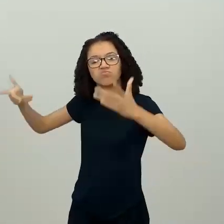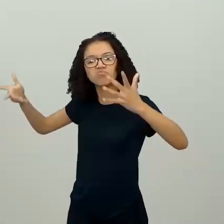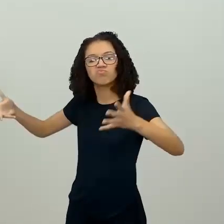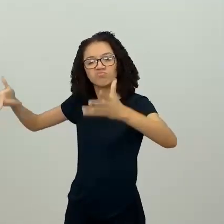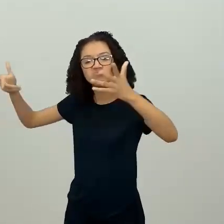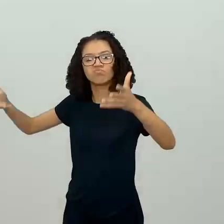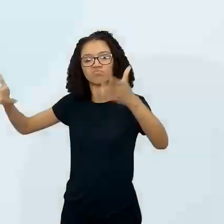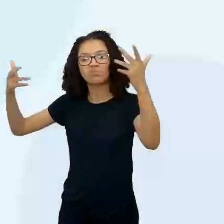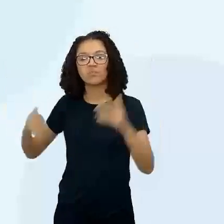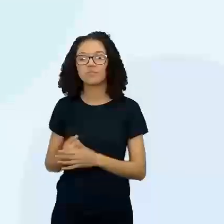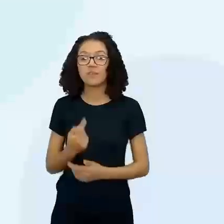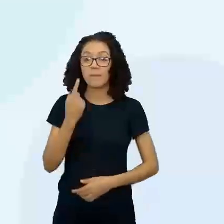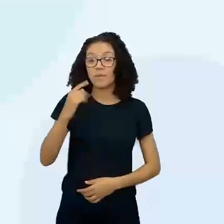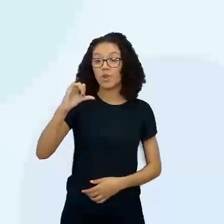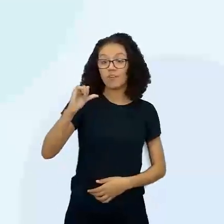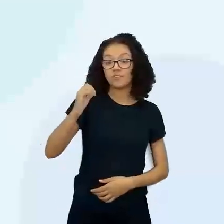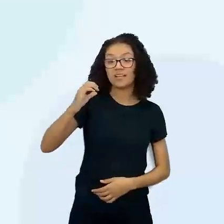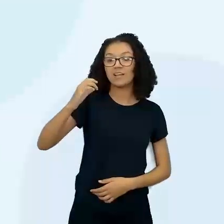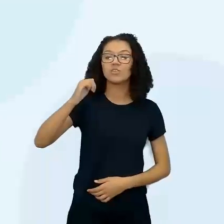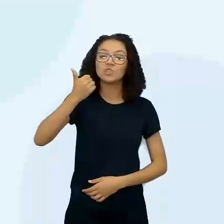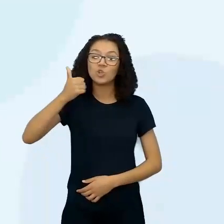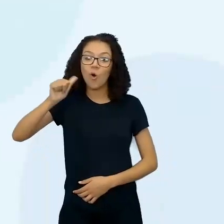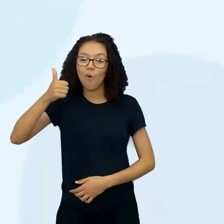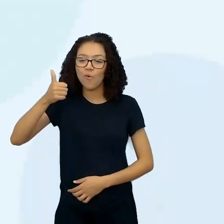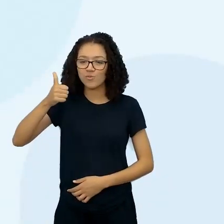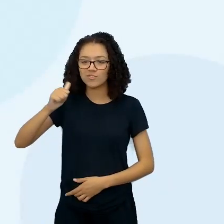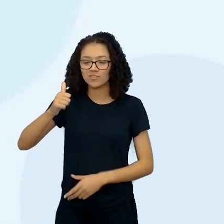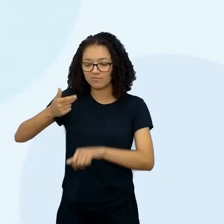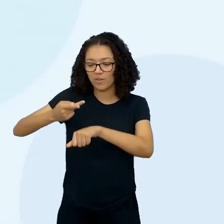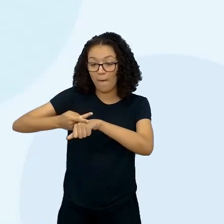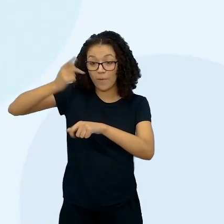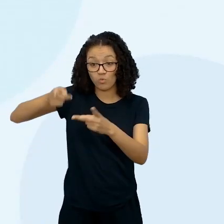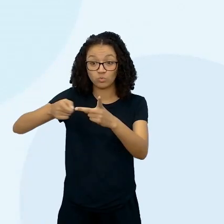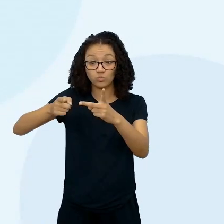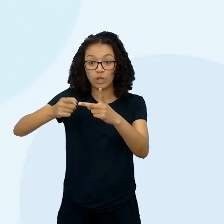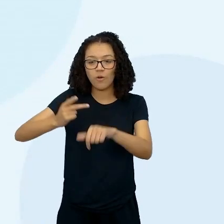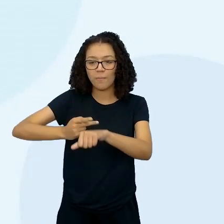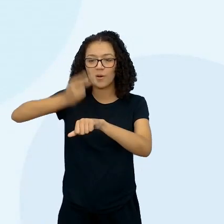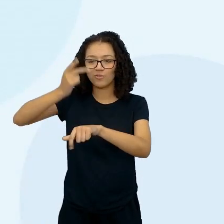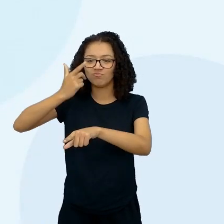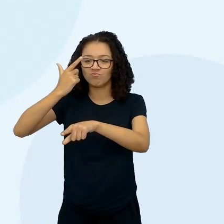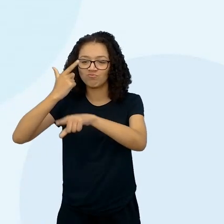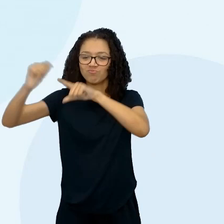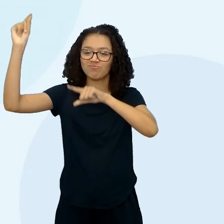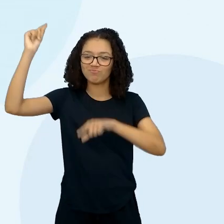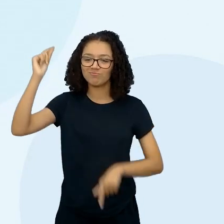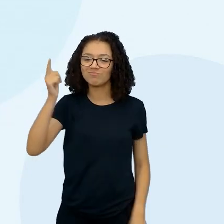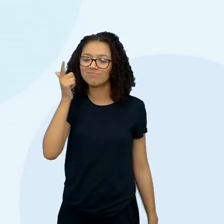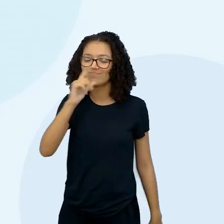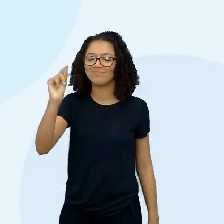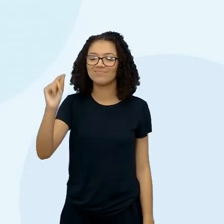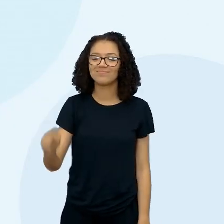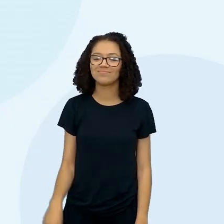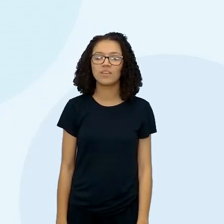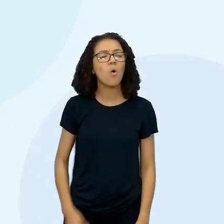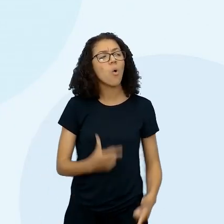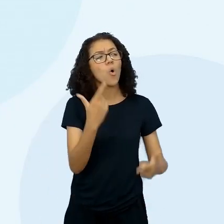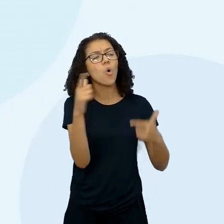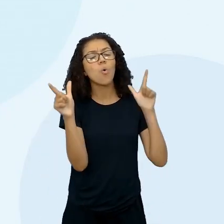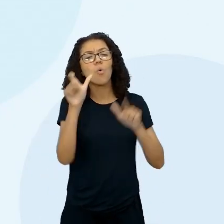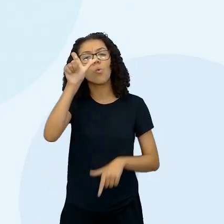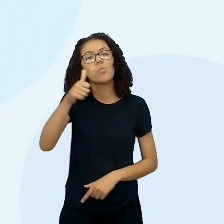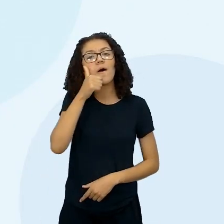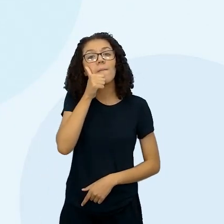em 1911. Agora tem uma pergunta para você. Teve algum outro ganhador homem do prêmio Nobel que teve